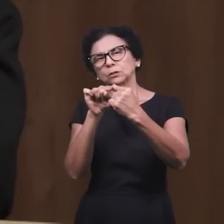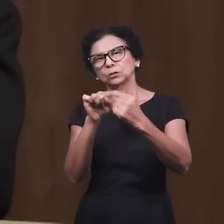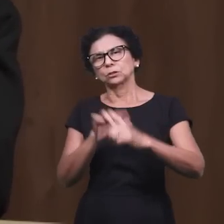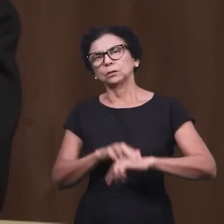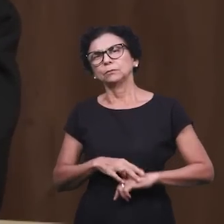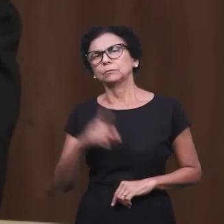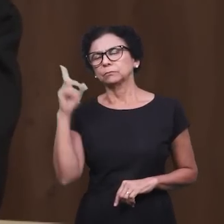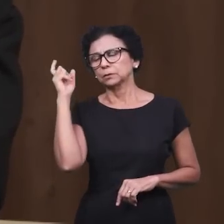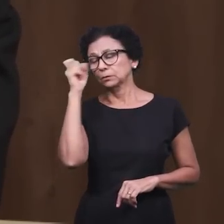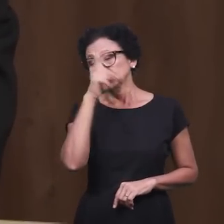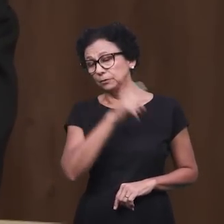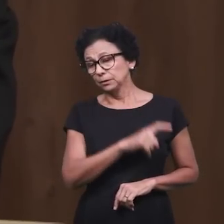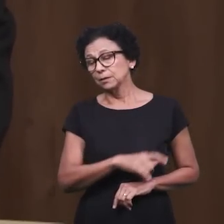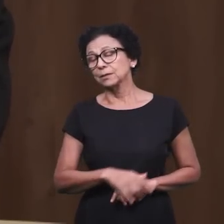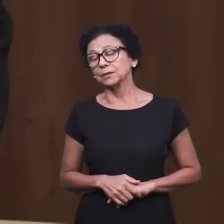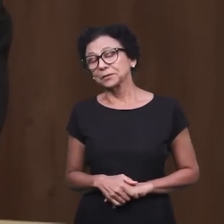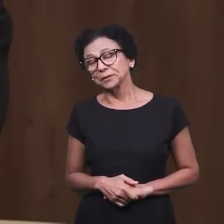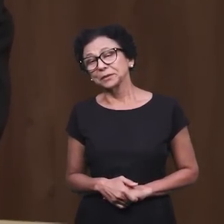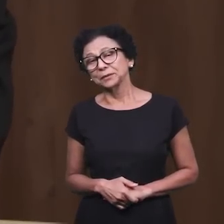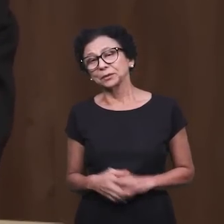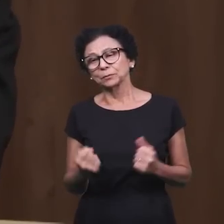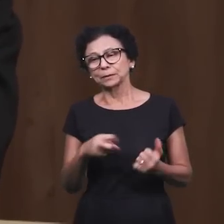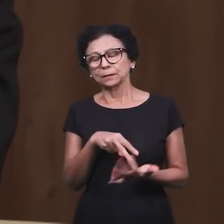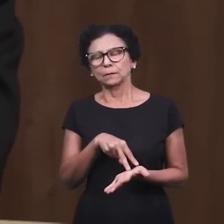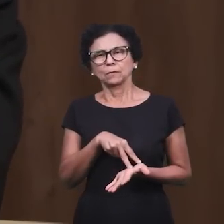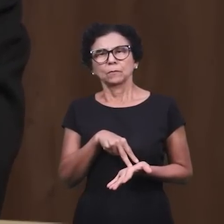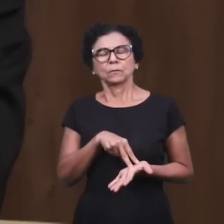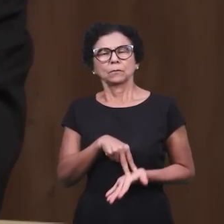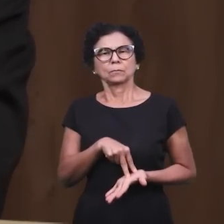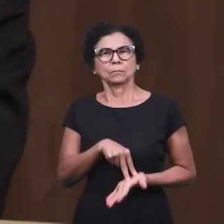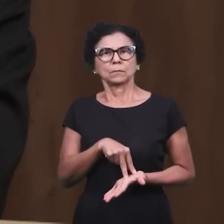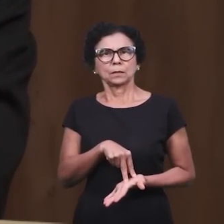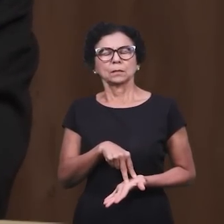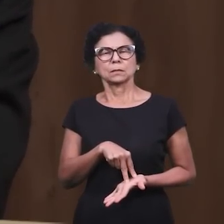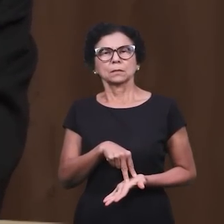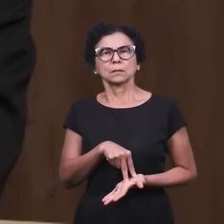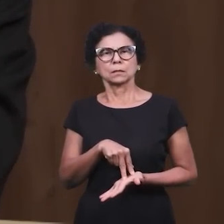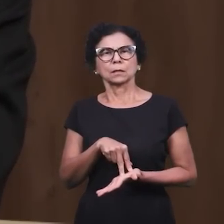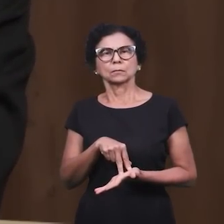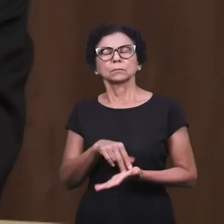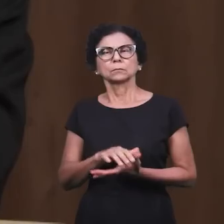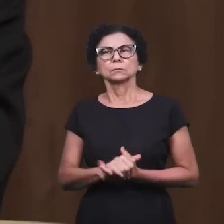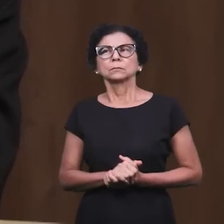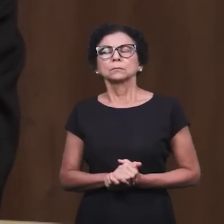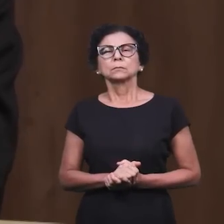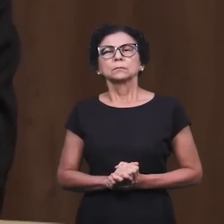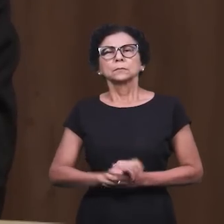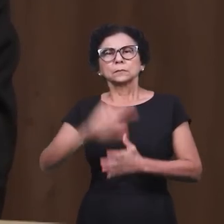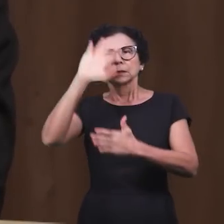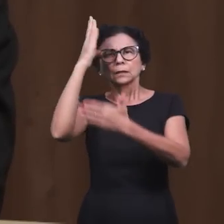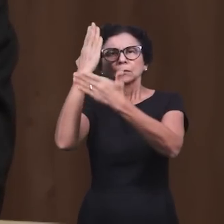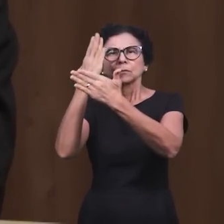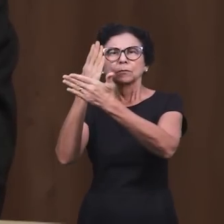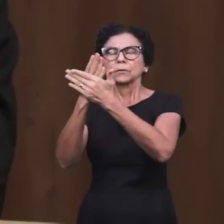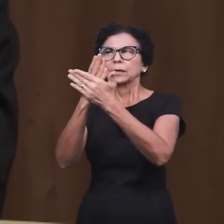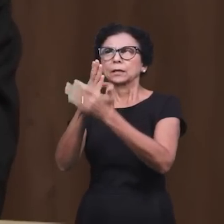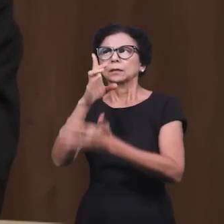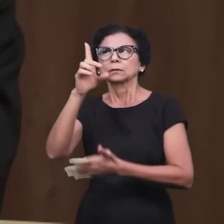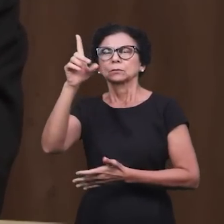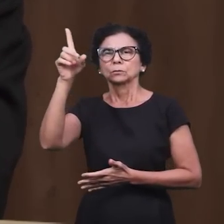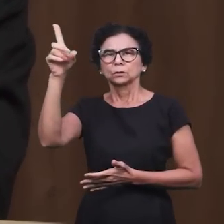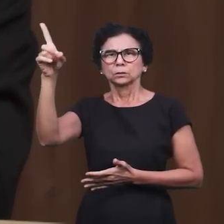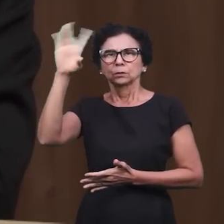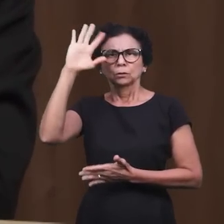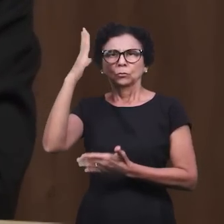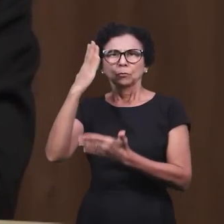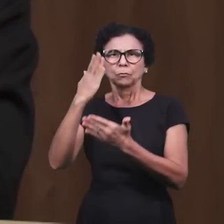Não é fácil. Então, mas ele tem que ter firmeza, convicção naquilo que ele crê, ou convicção também no que o Senhor tem para ele.